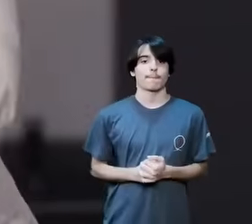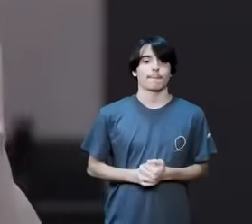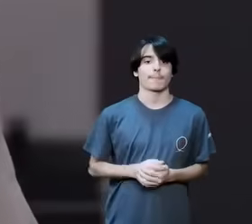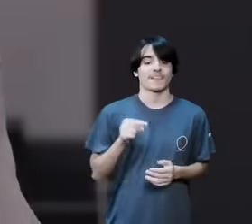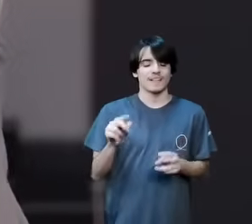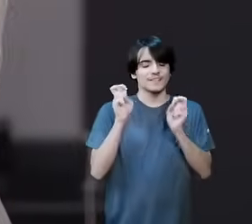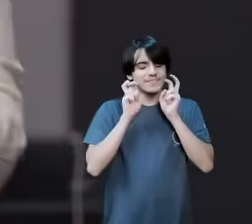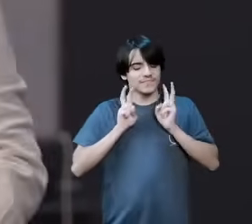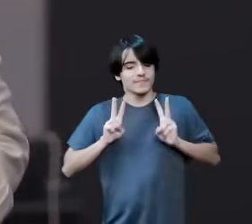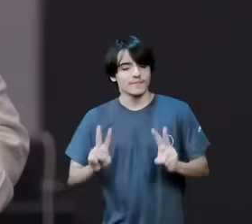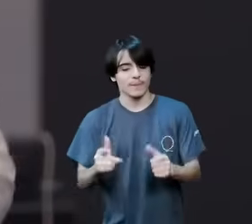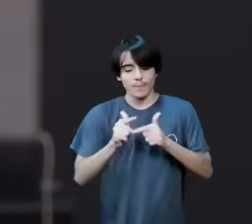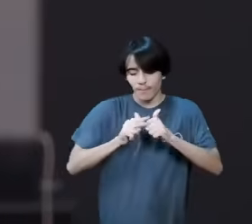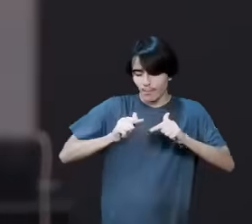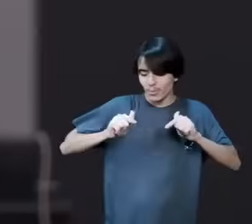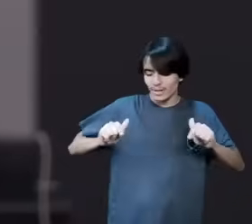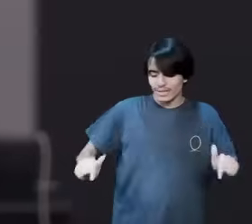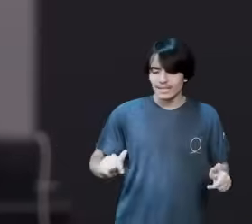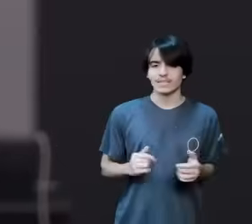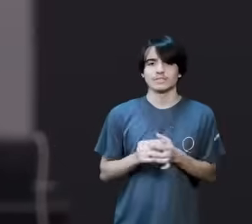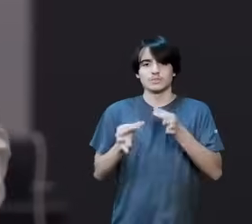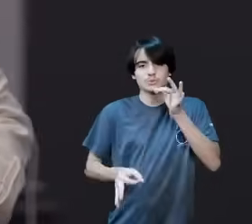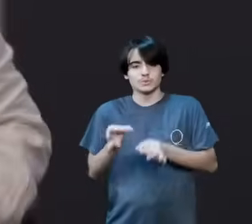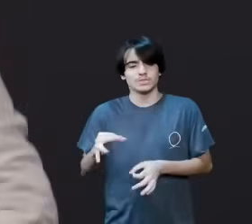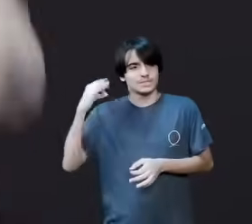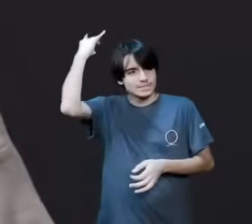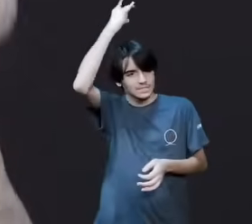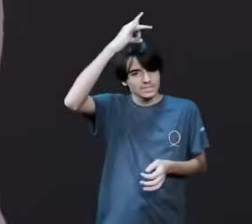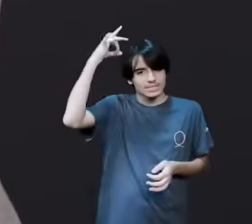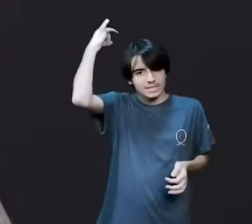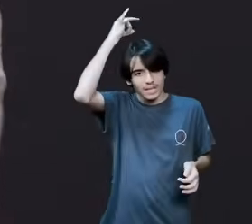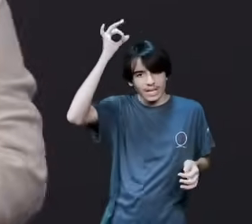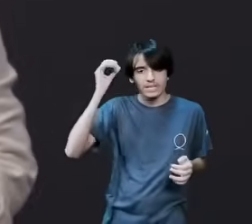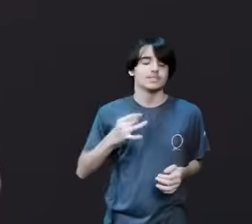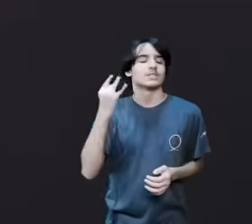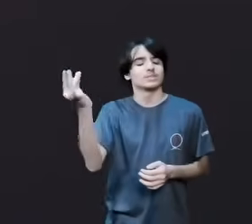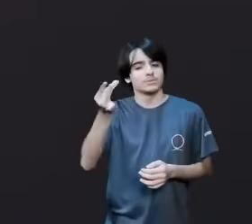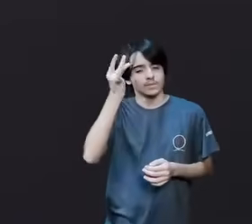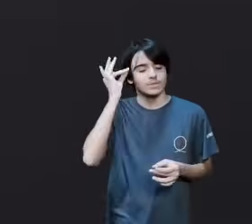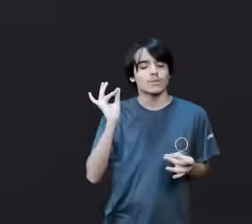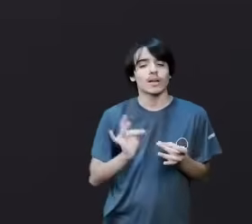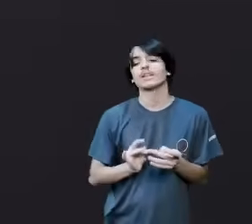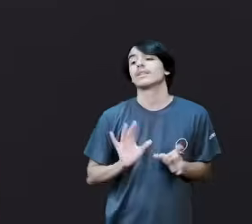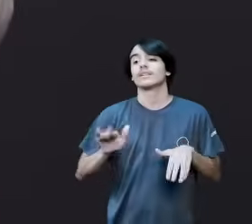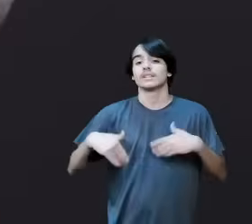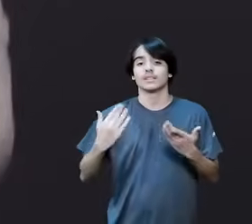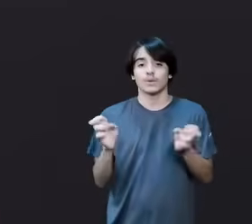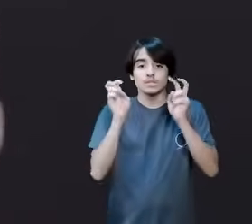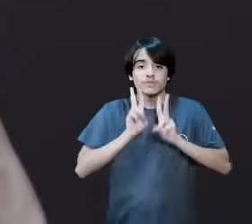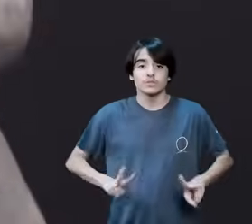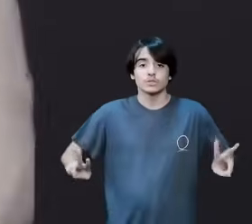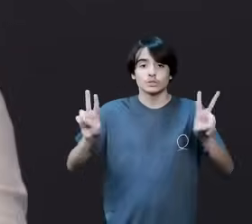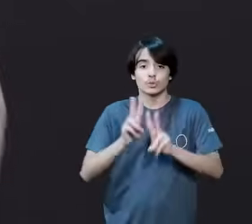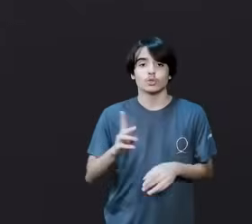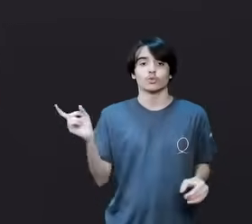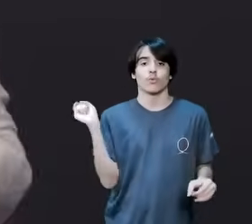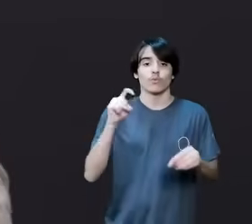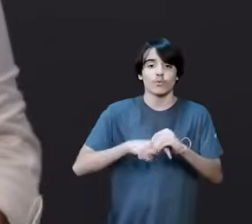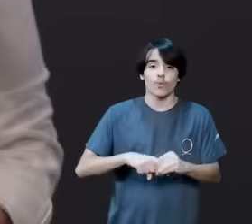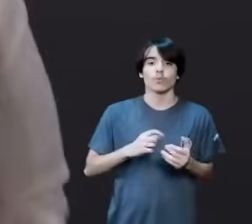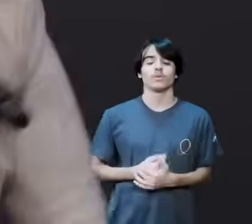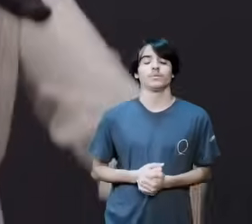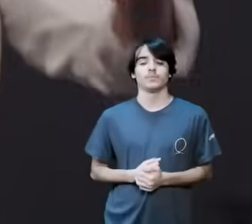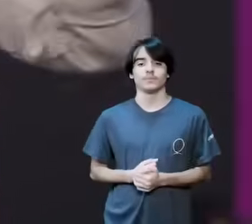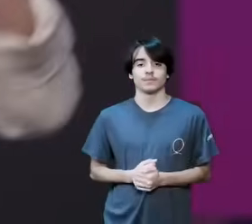ali integridade, Deus vê ali santidade, Deus vê ali espiritualidade. Então as visões voltam nos dias de